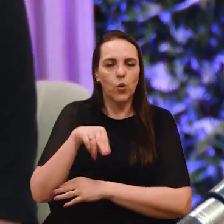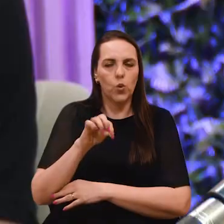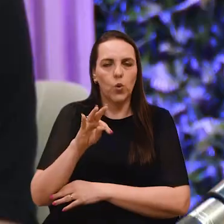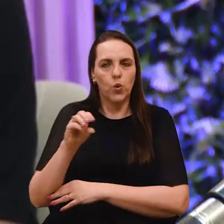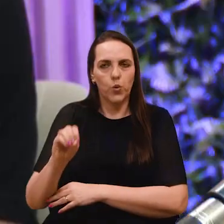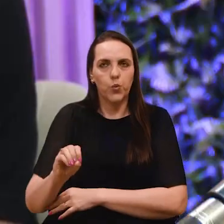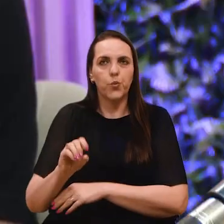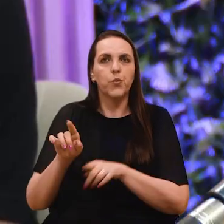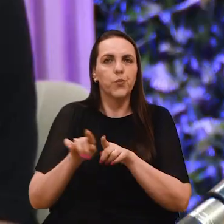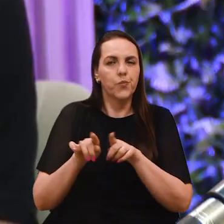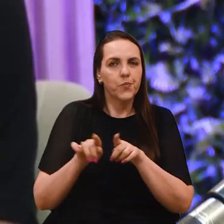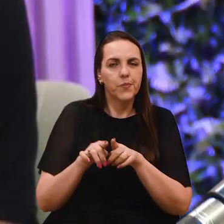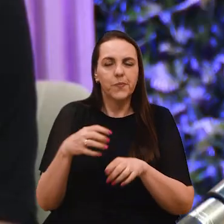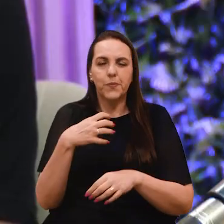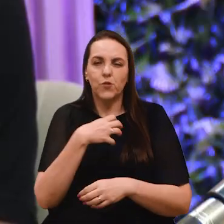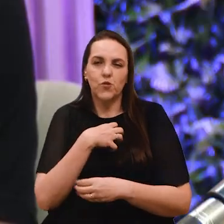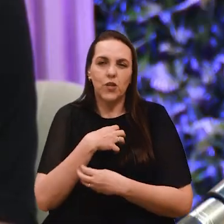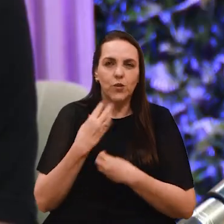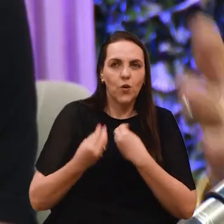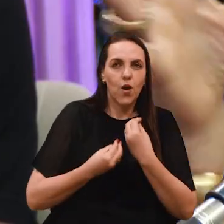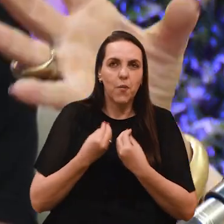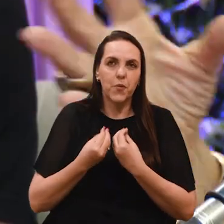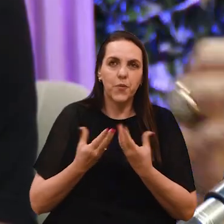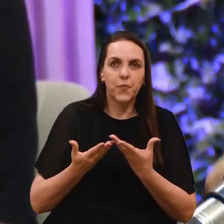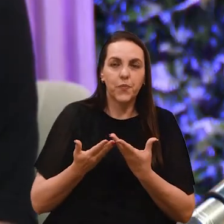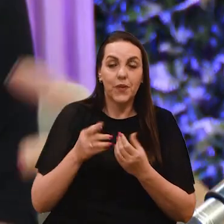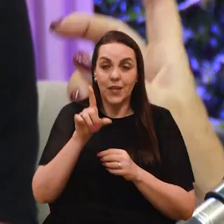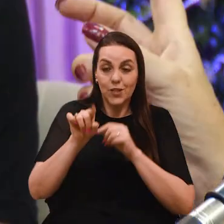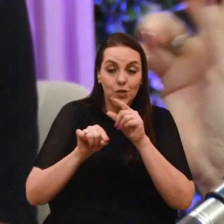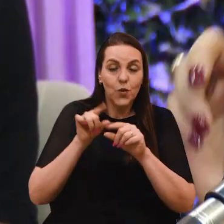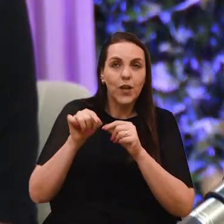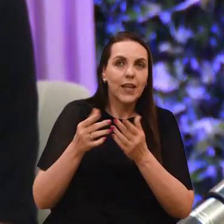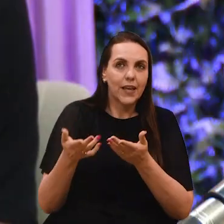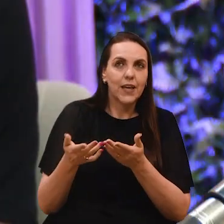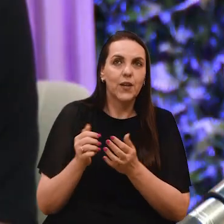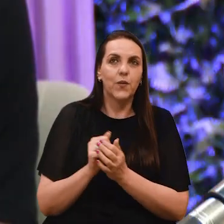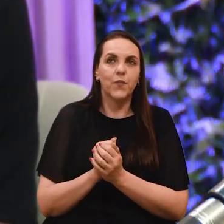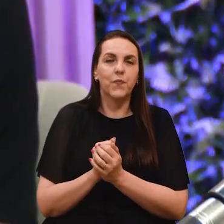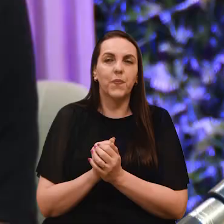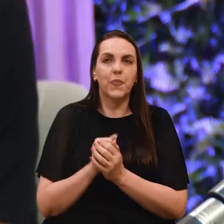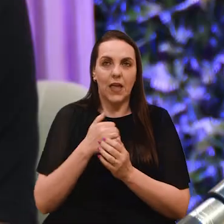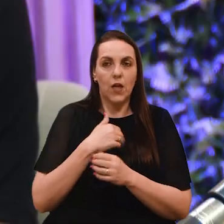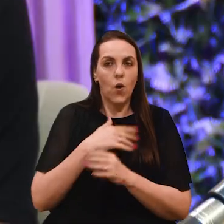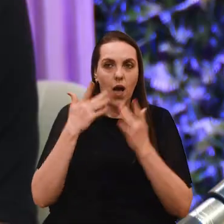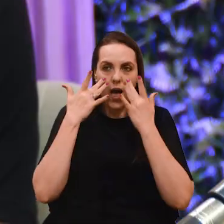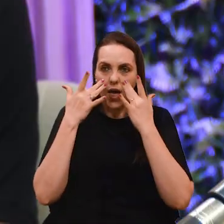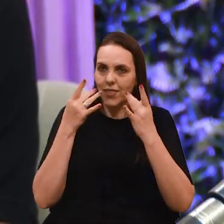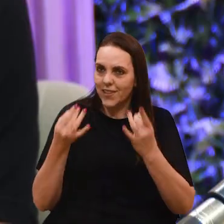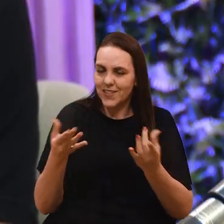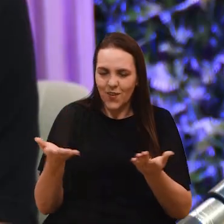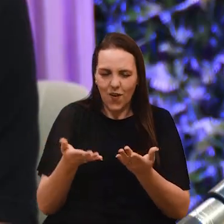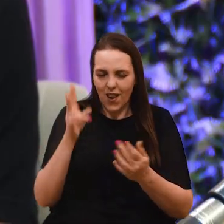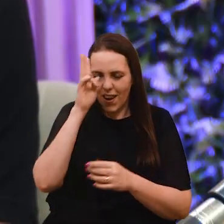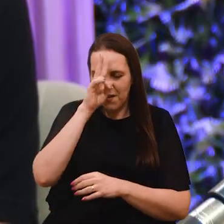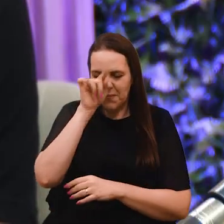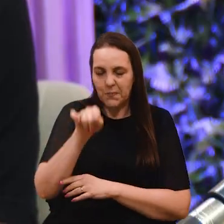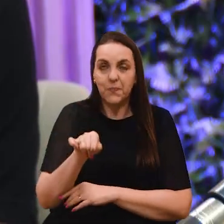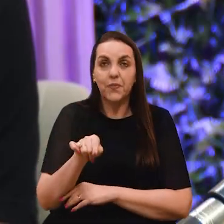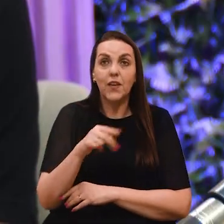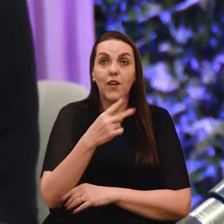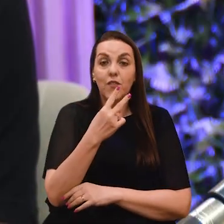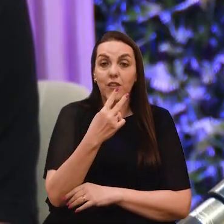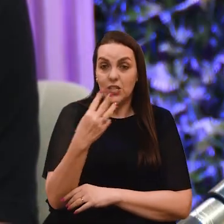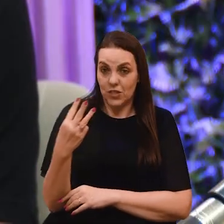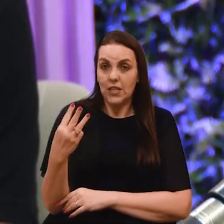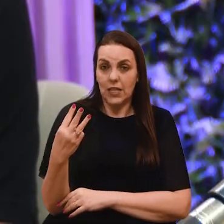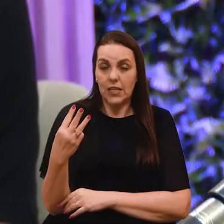mas também a forma como eles escolheram. E uma coisa me chamou a atenção agora, dos